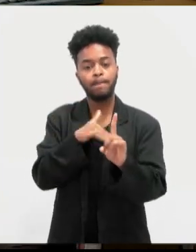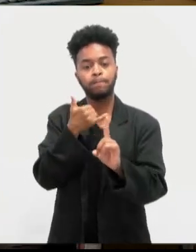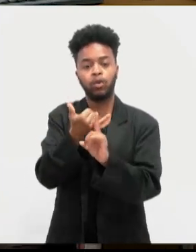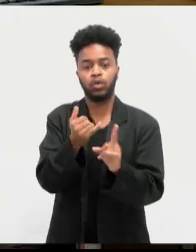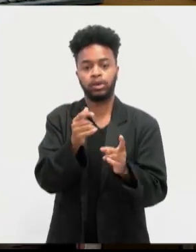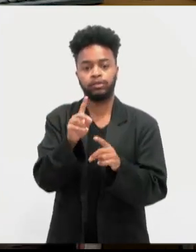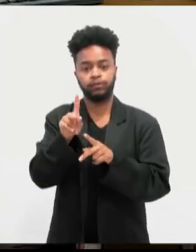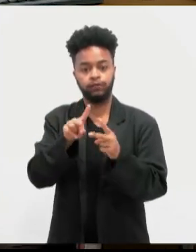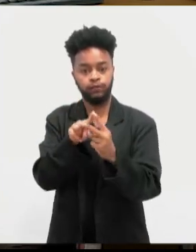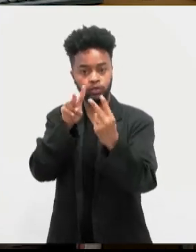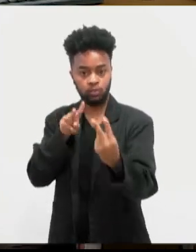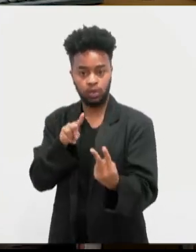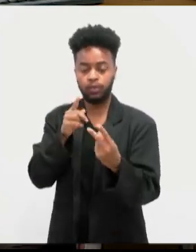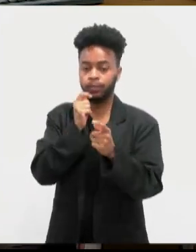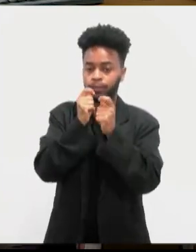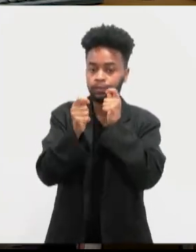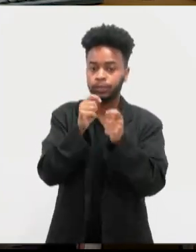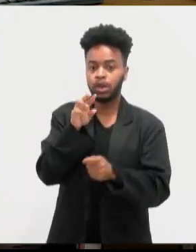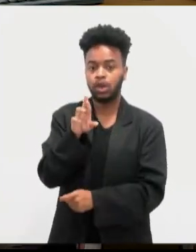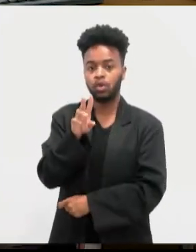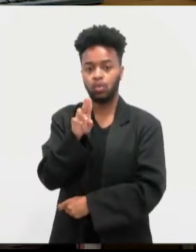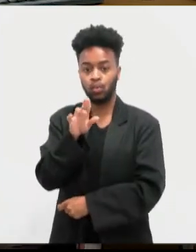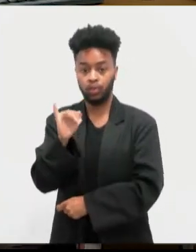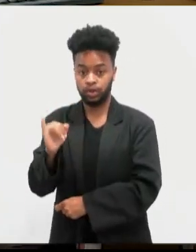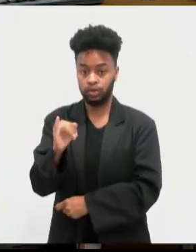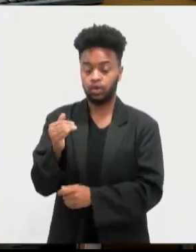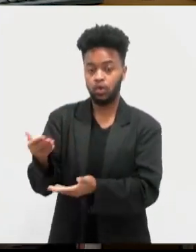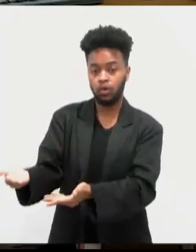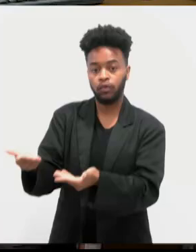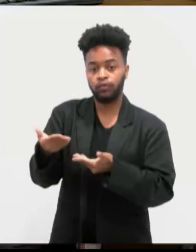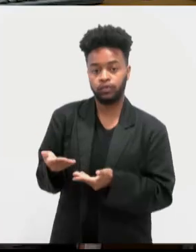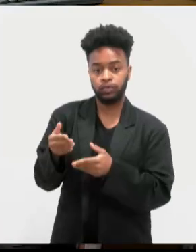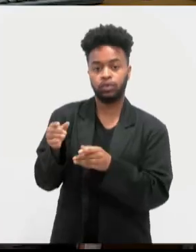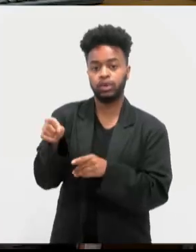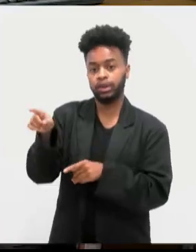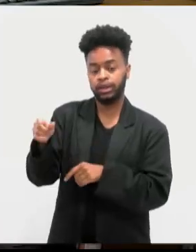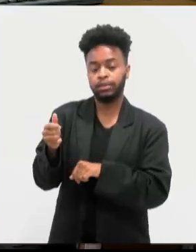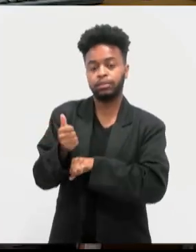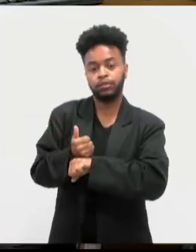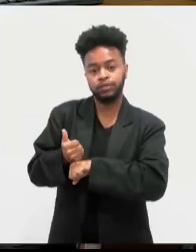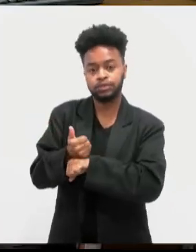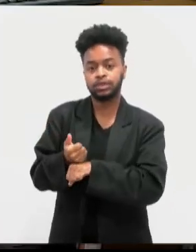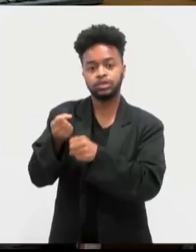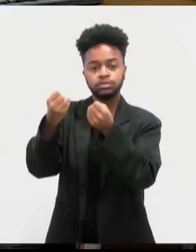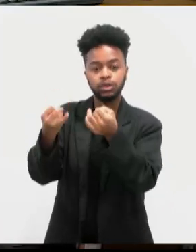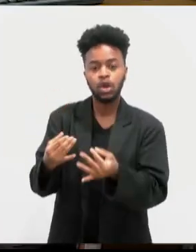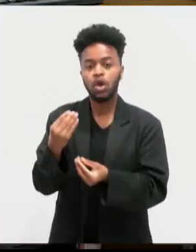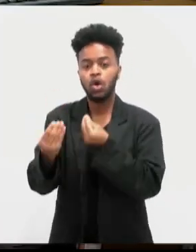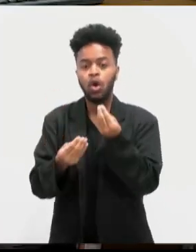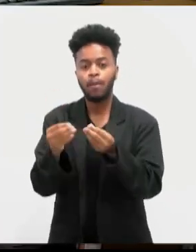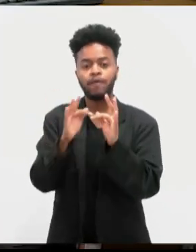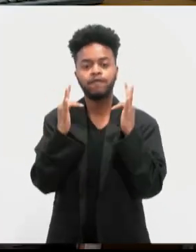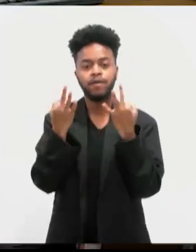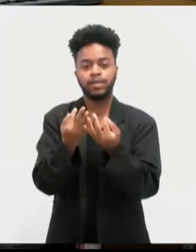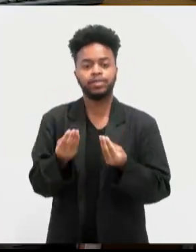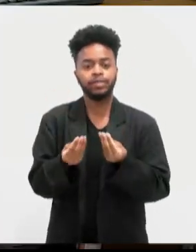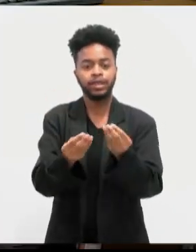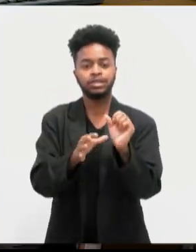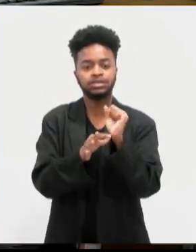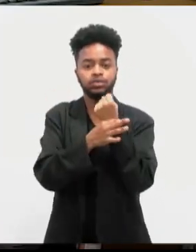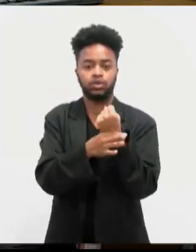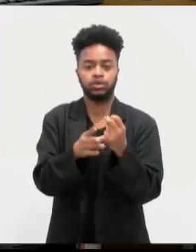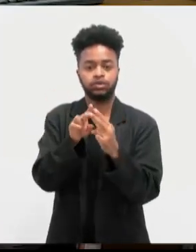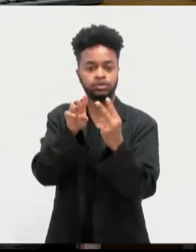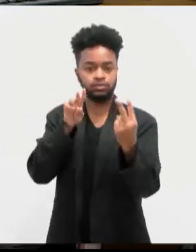Guilherme está com um especialista que vai esclarecer de que maneira os pais podem dar segurança digital para os